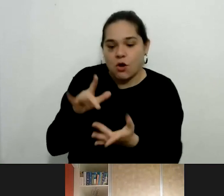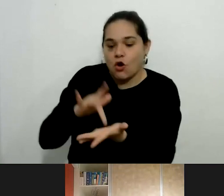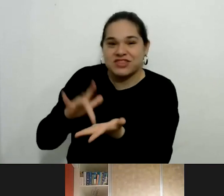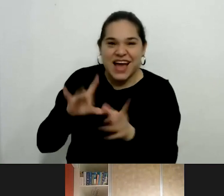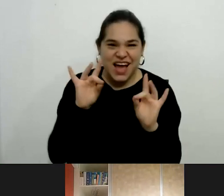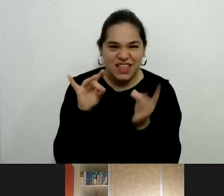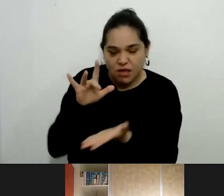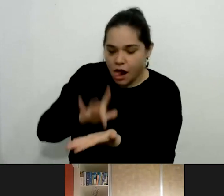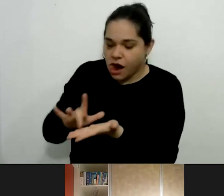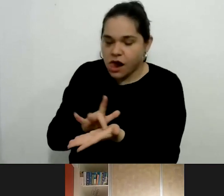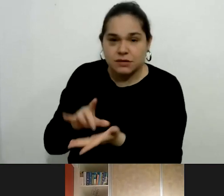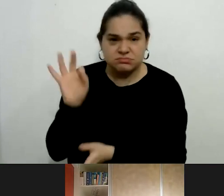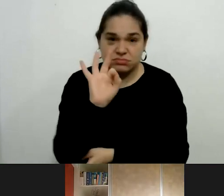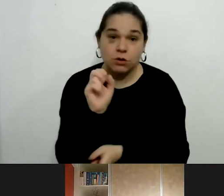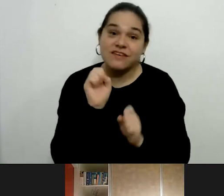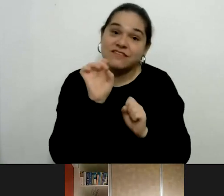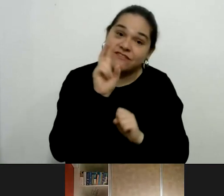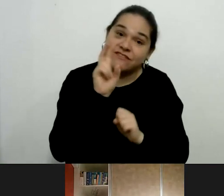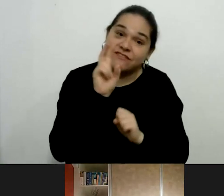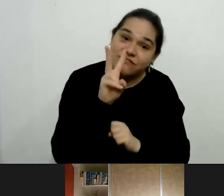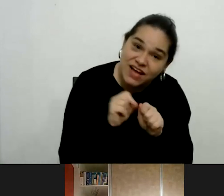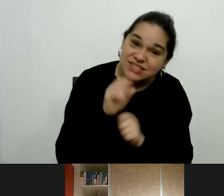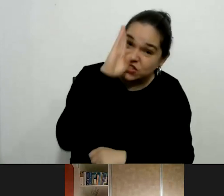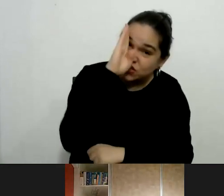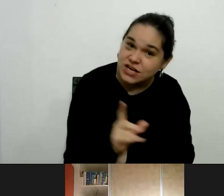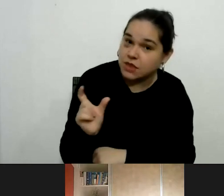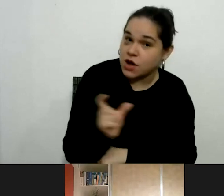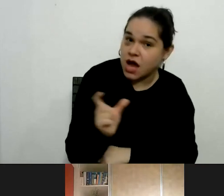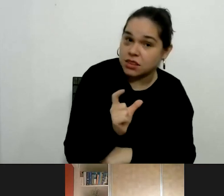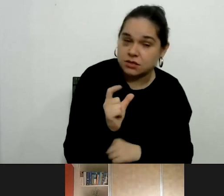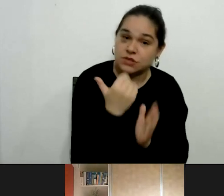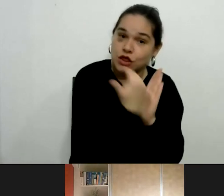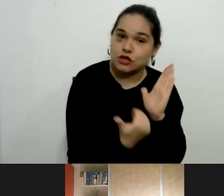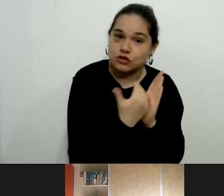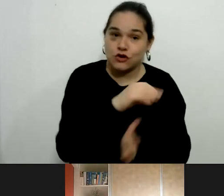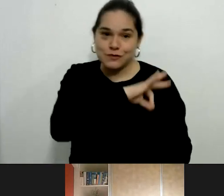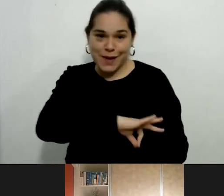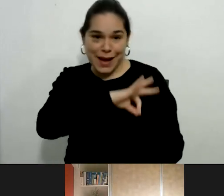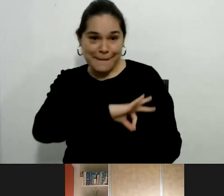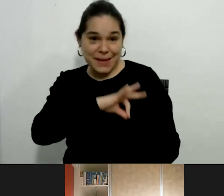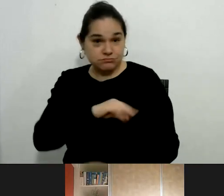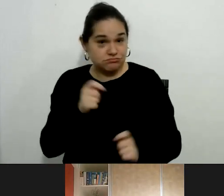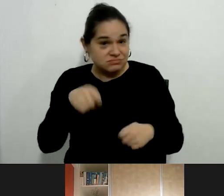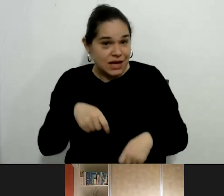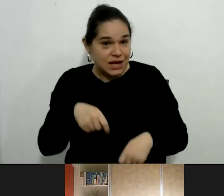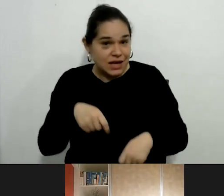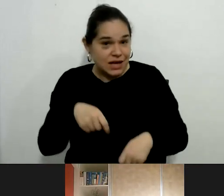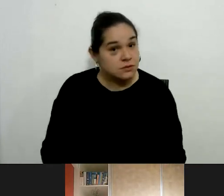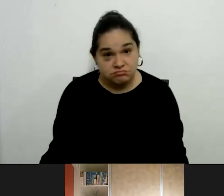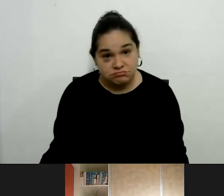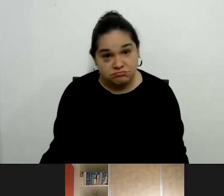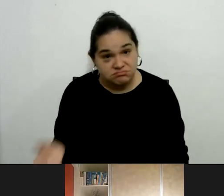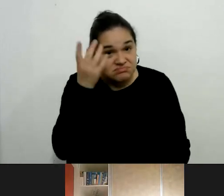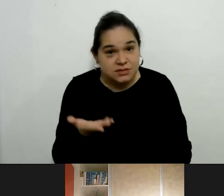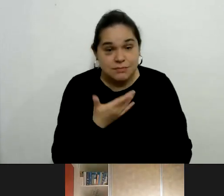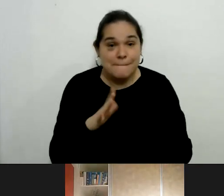né? Gilson, anota aí que o Sabiá já é o nosso garoto propaganda, entendeu? Perfeitamente a ideia aí, Sabiá, parabéns, é